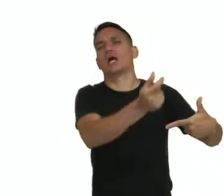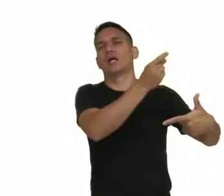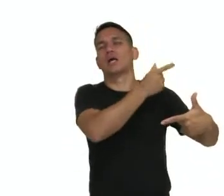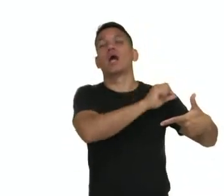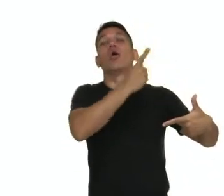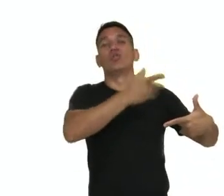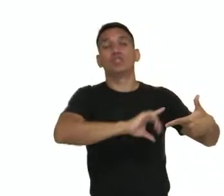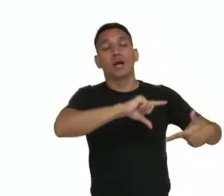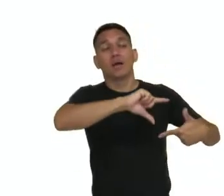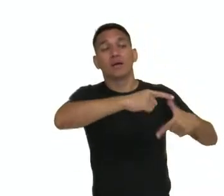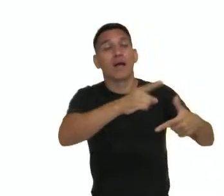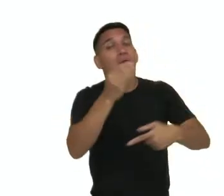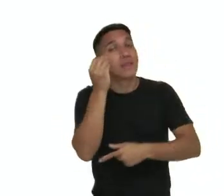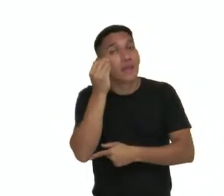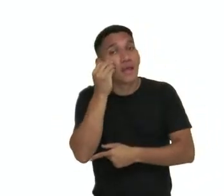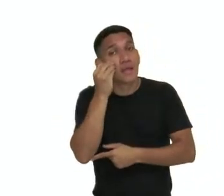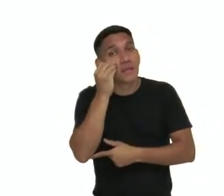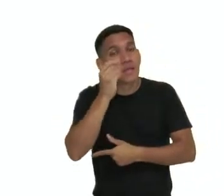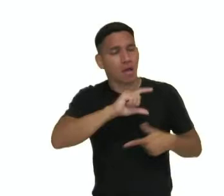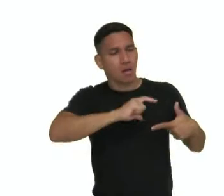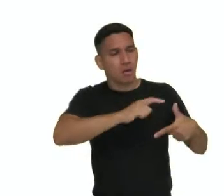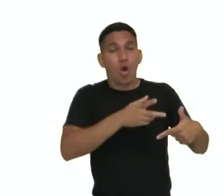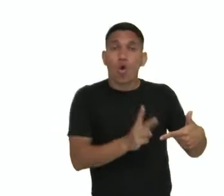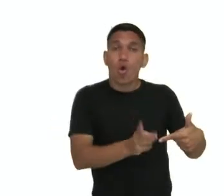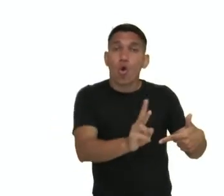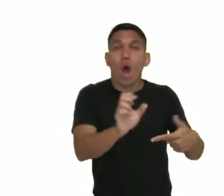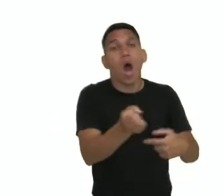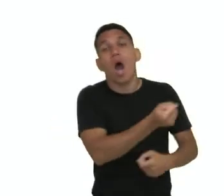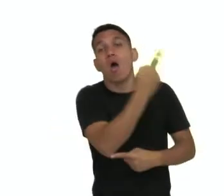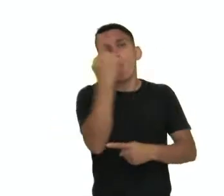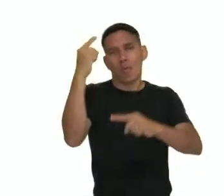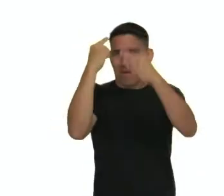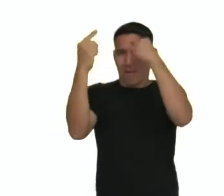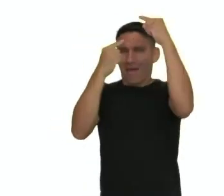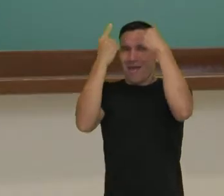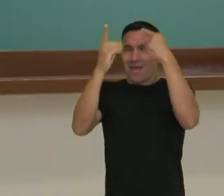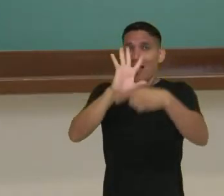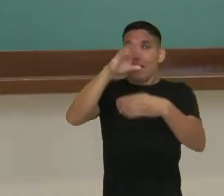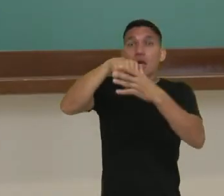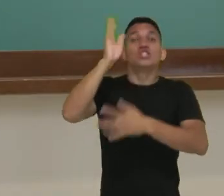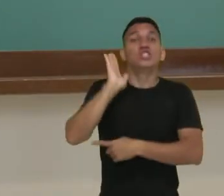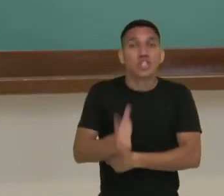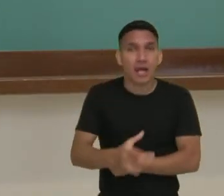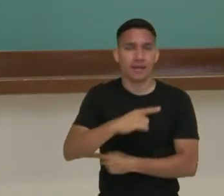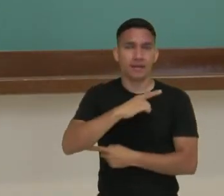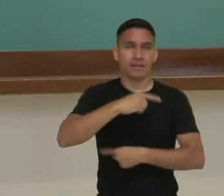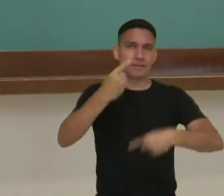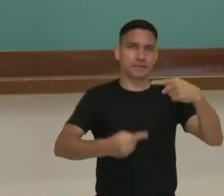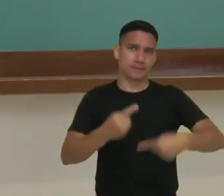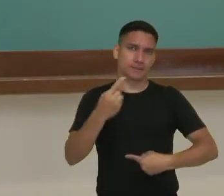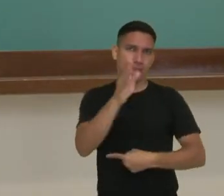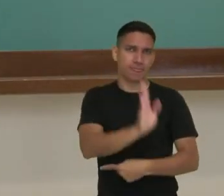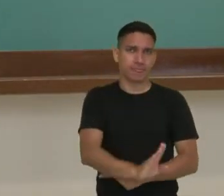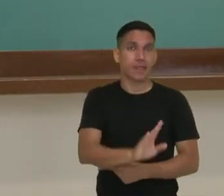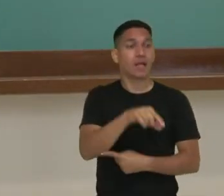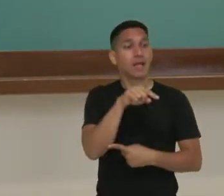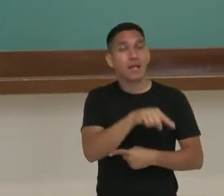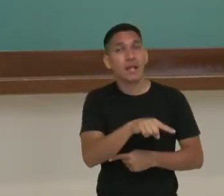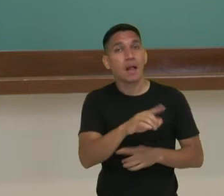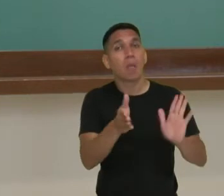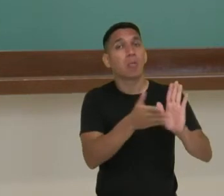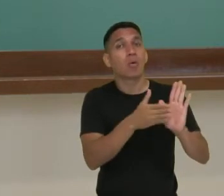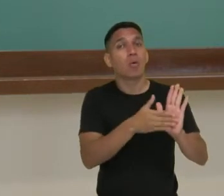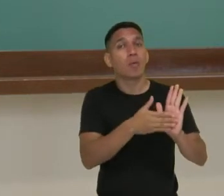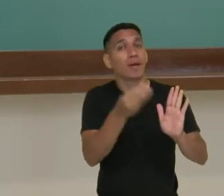tentava conservar algumas ideias já existentes dentro da política brasileira. E a ideia dele era defender, então, a